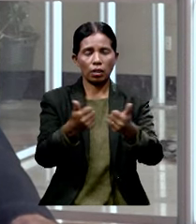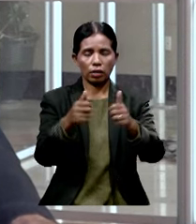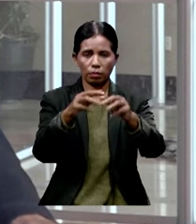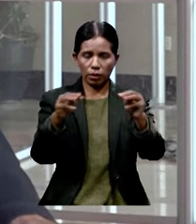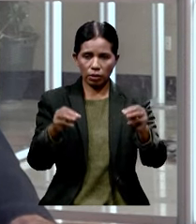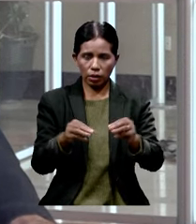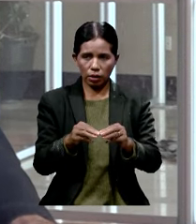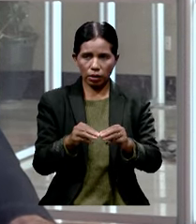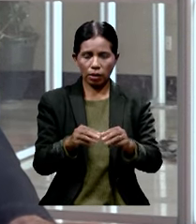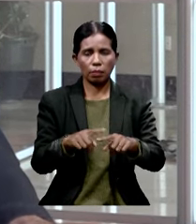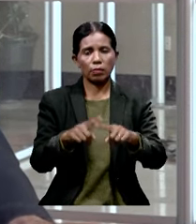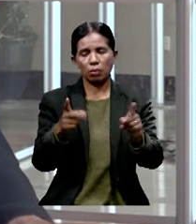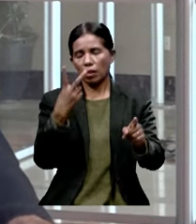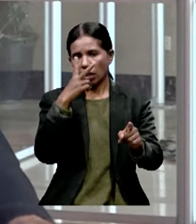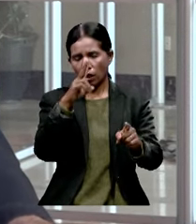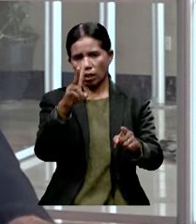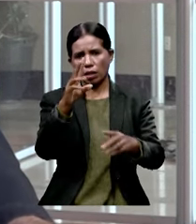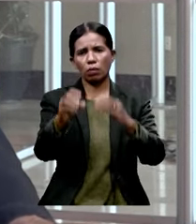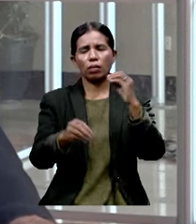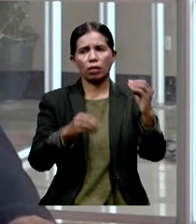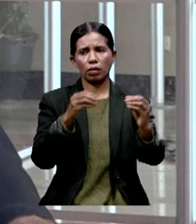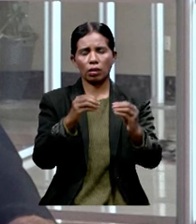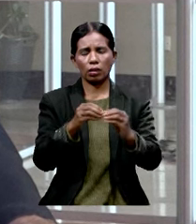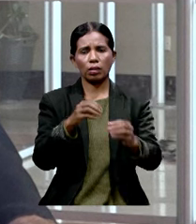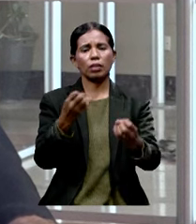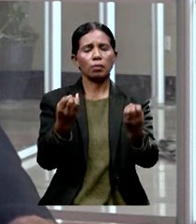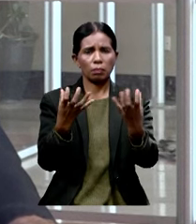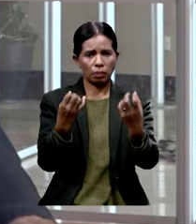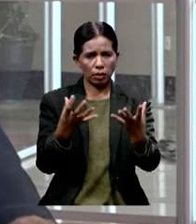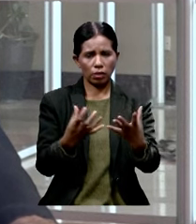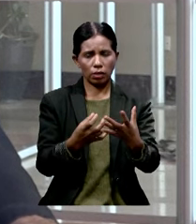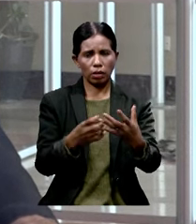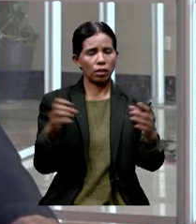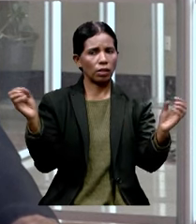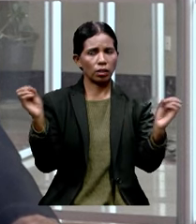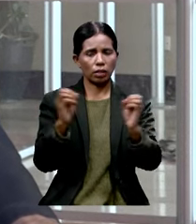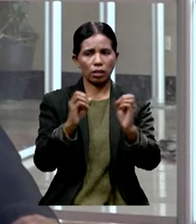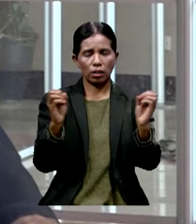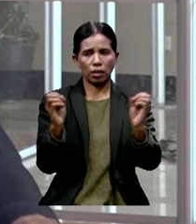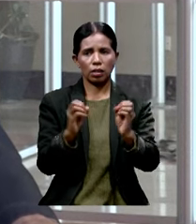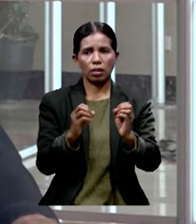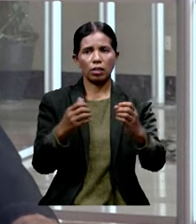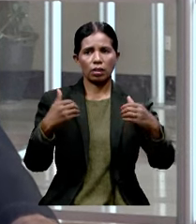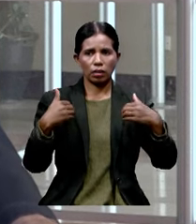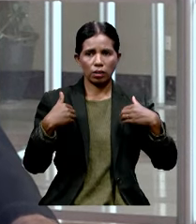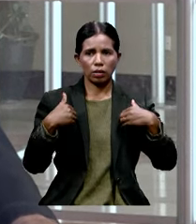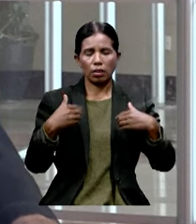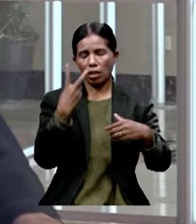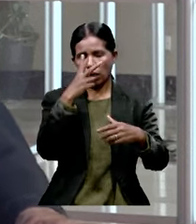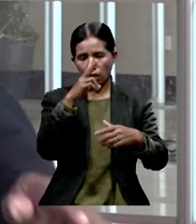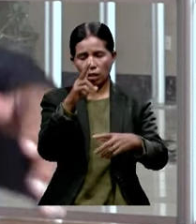Mas bem, Hareba Katak Barak lá consegue e a controle